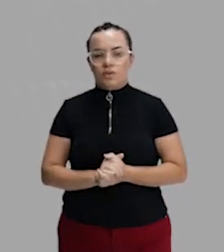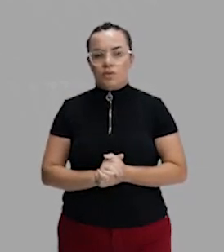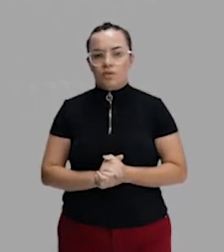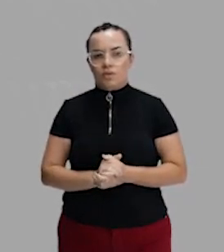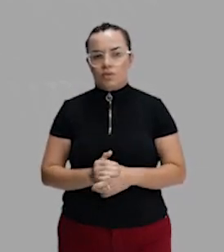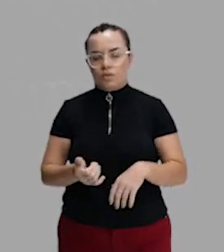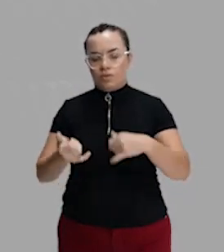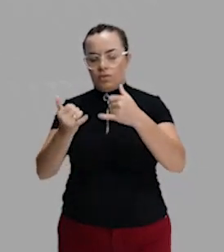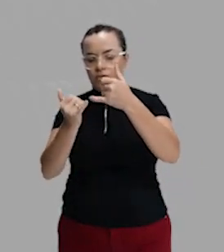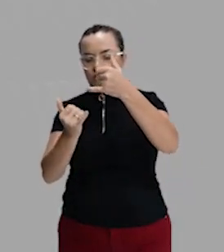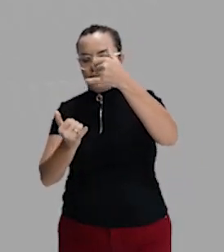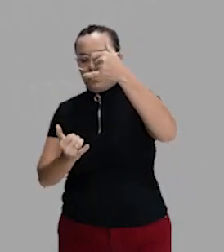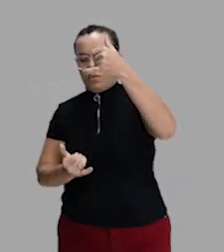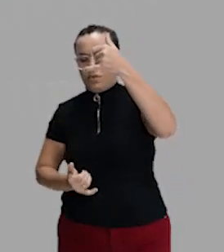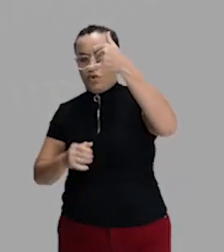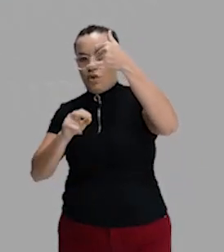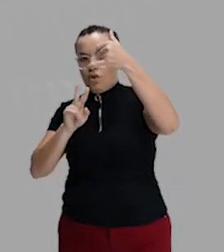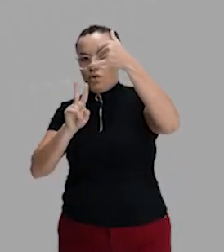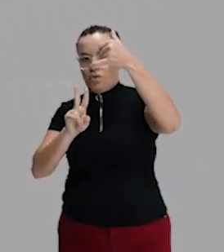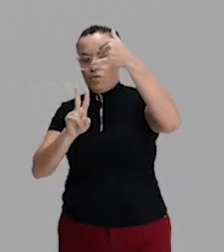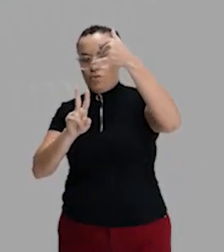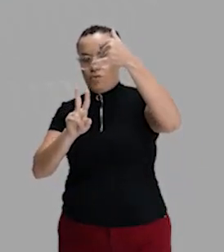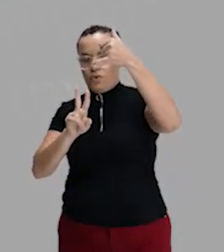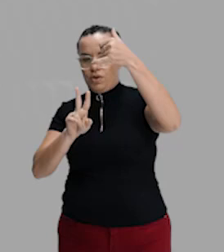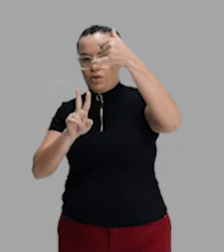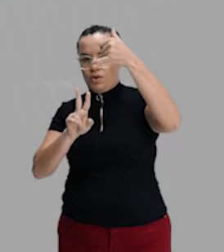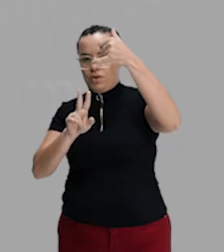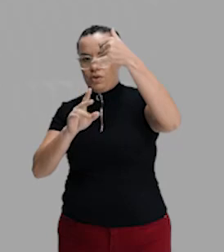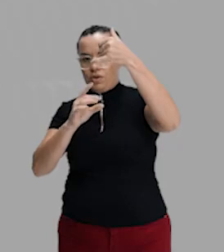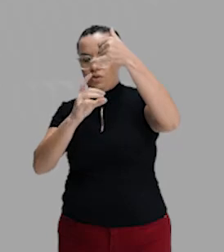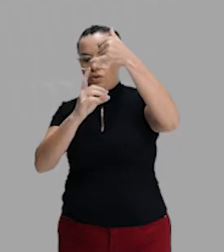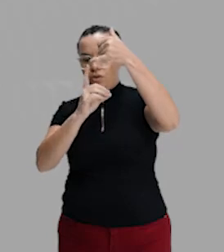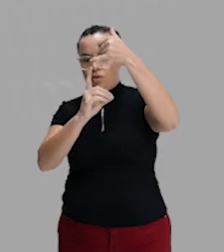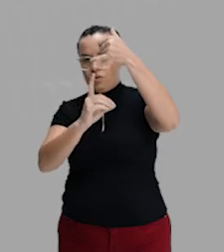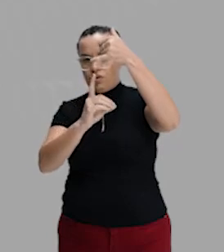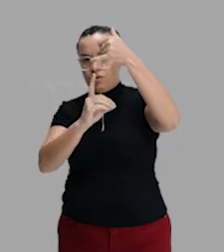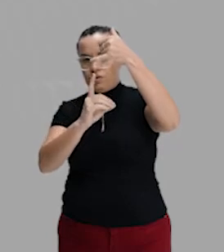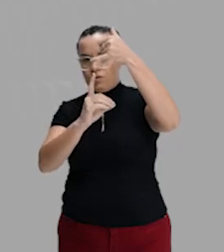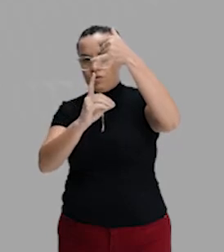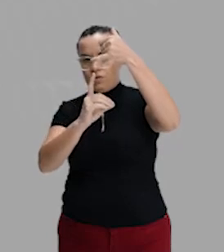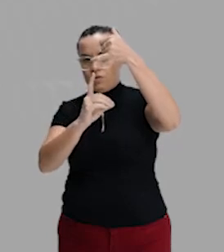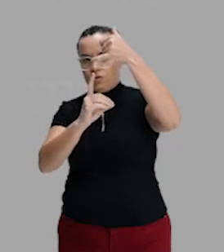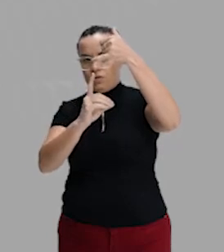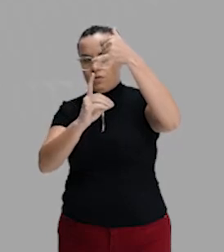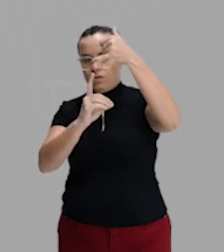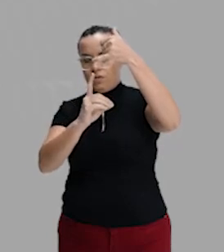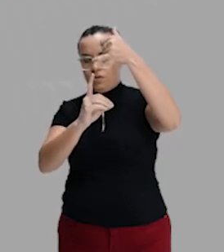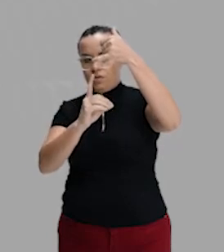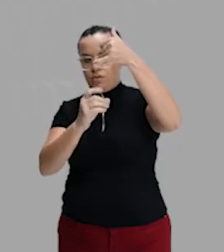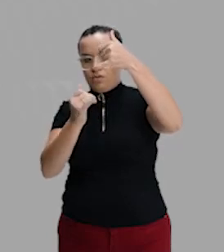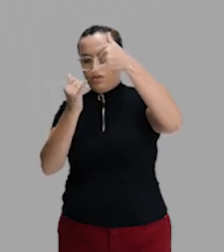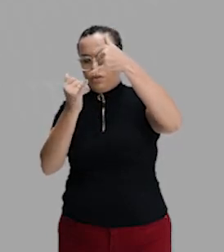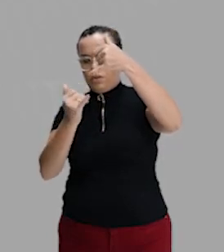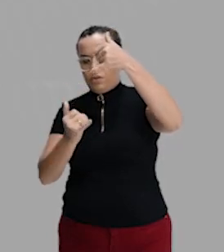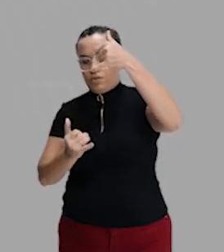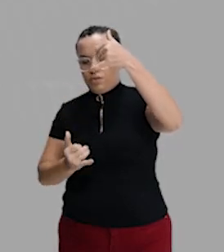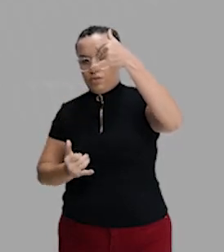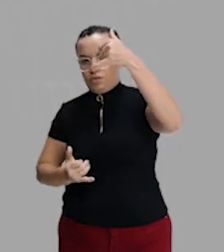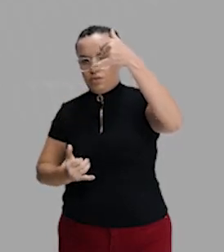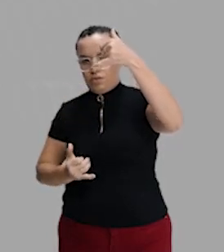esse ponto aqui D, que é o ponto onde a reta